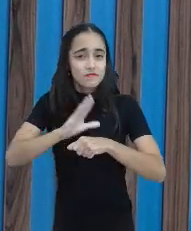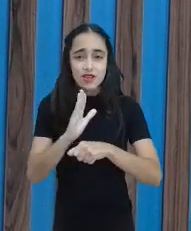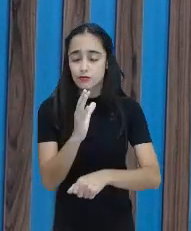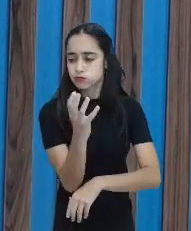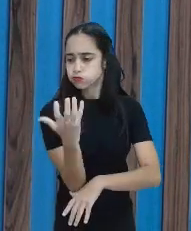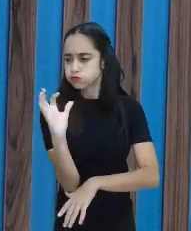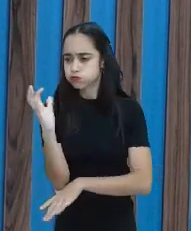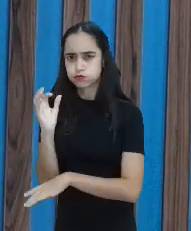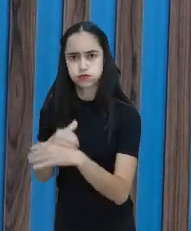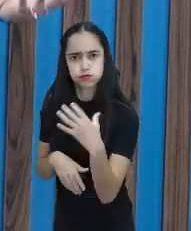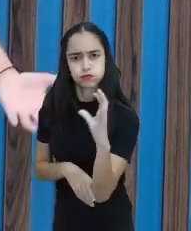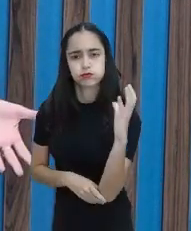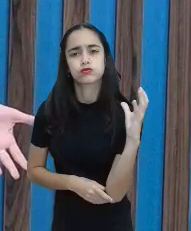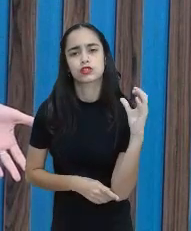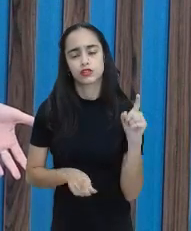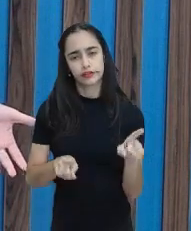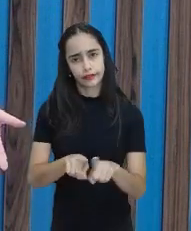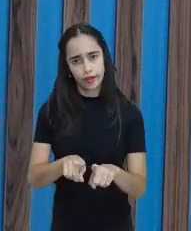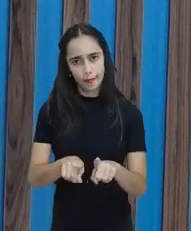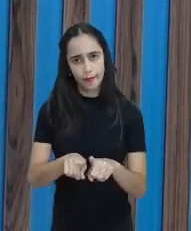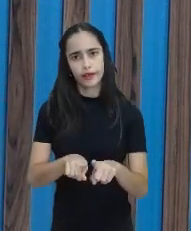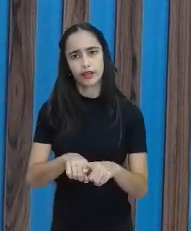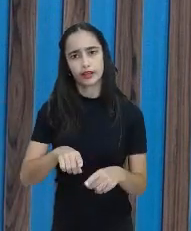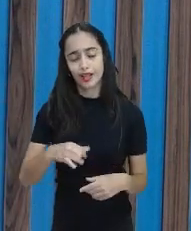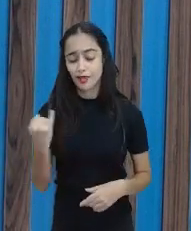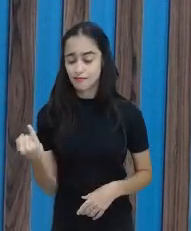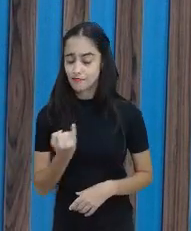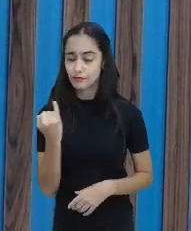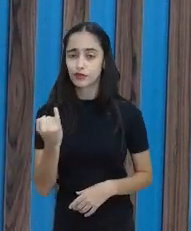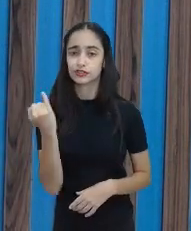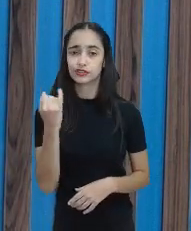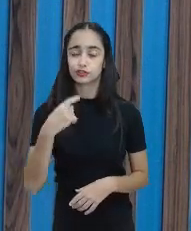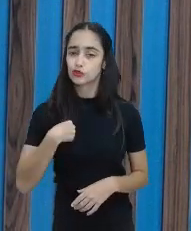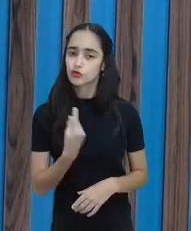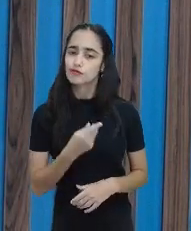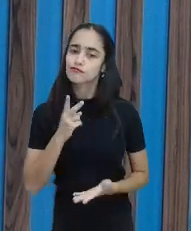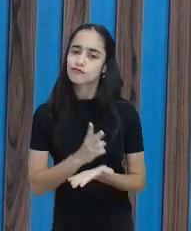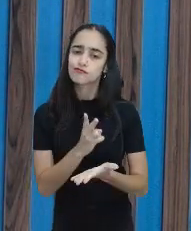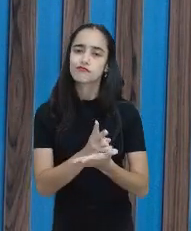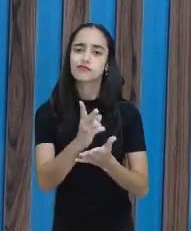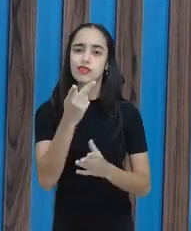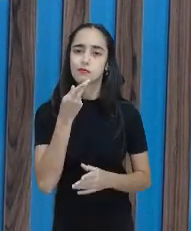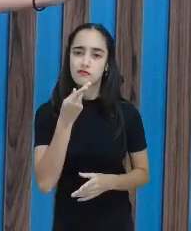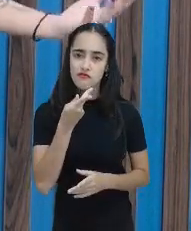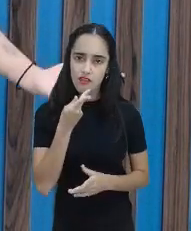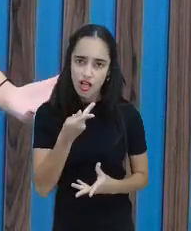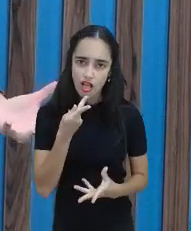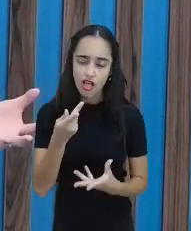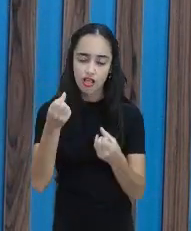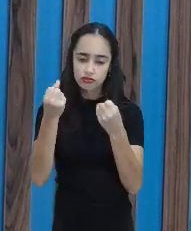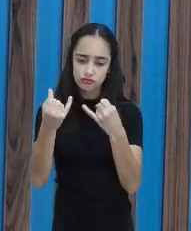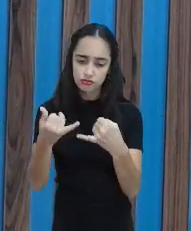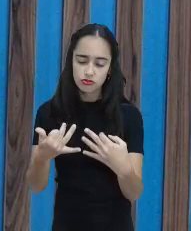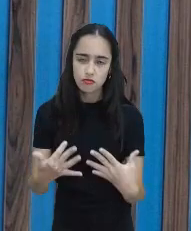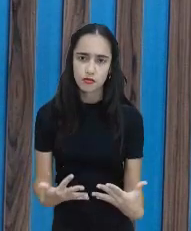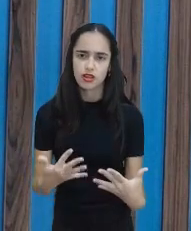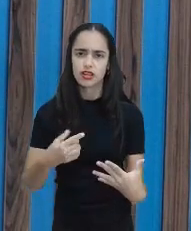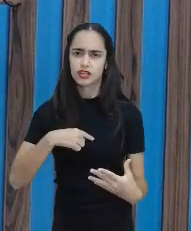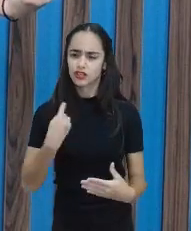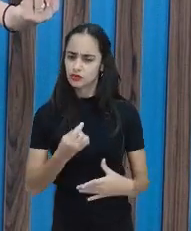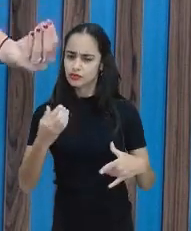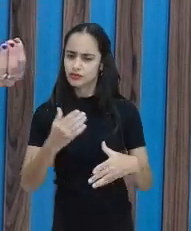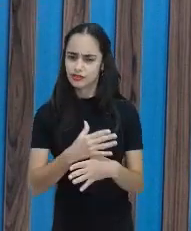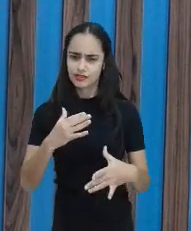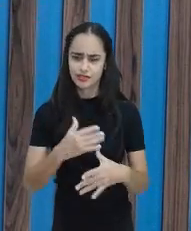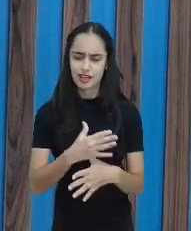questão da verticalização das cidades, né? Que a cidade está ficando cada vez mais, né, caótica, vamos